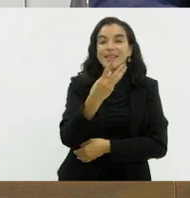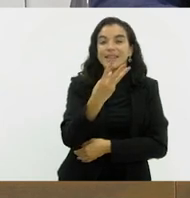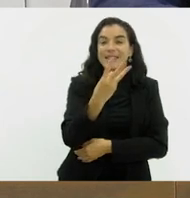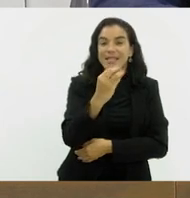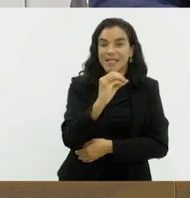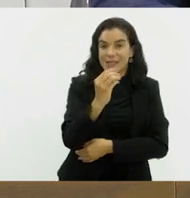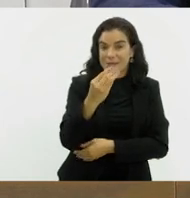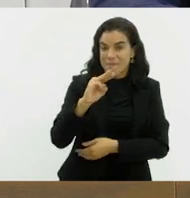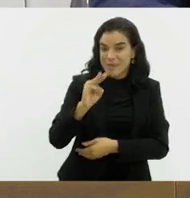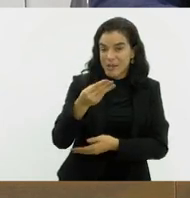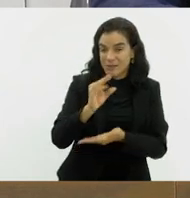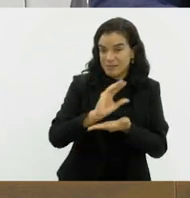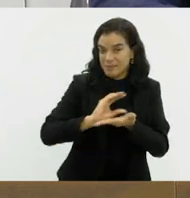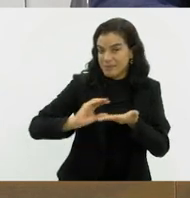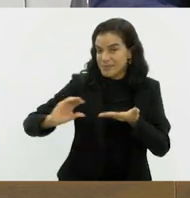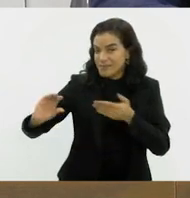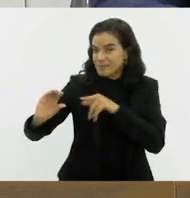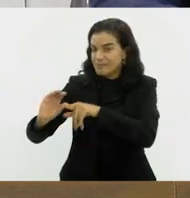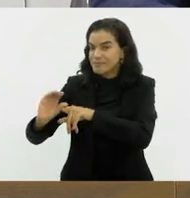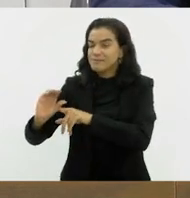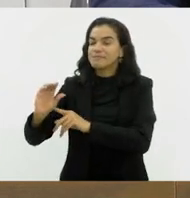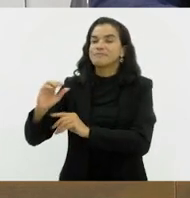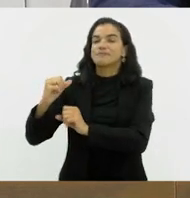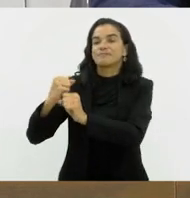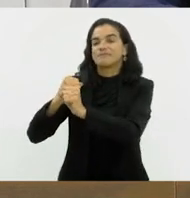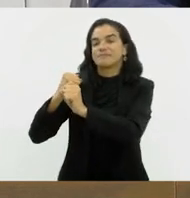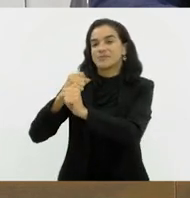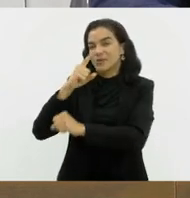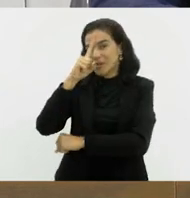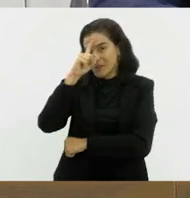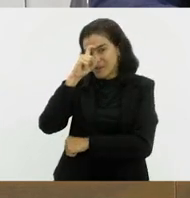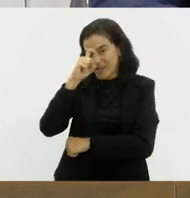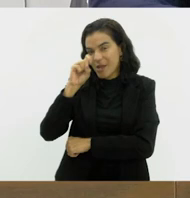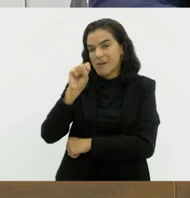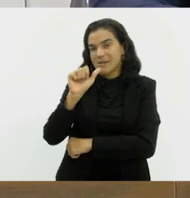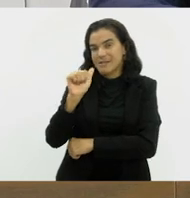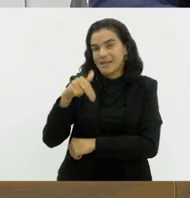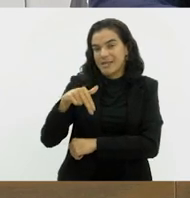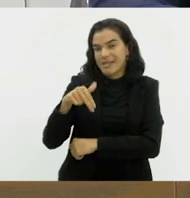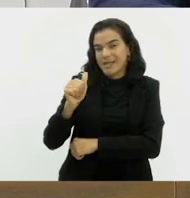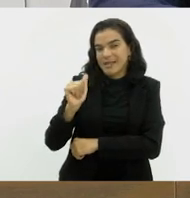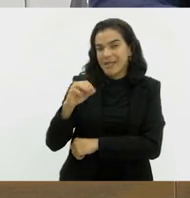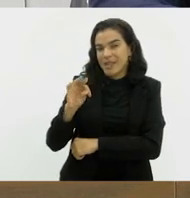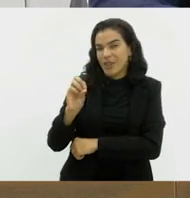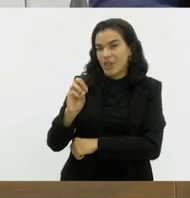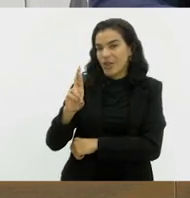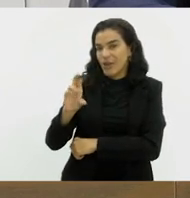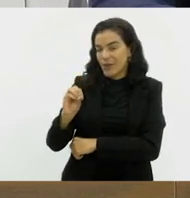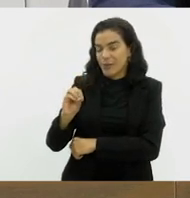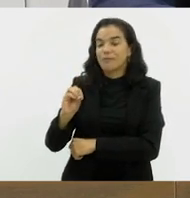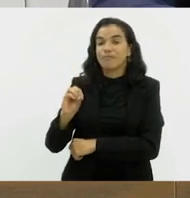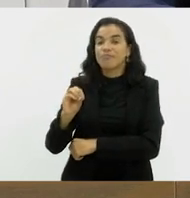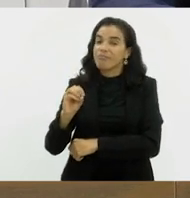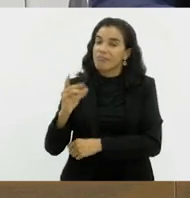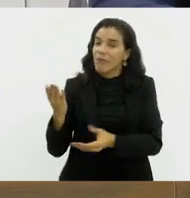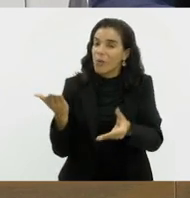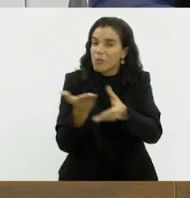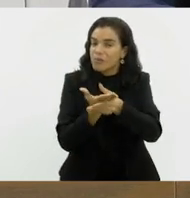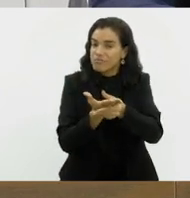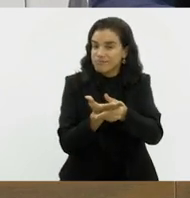a reestruturação e funcionamento do Hospital Sanatório Penal para o cumprimento da condenação nessa ação civil pública, que é o